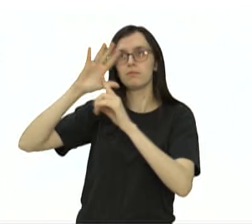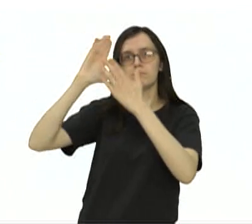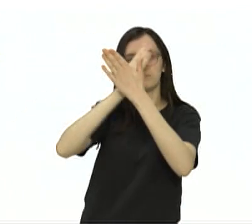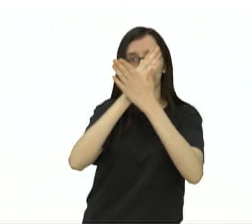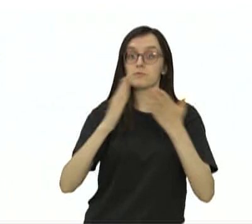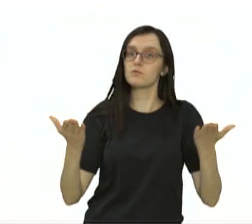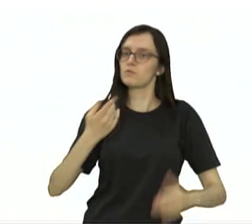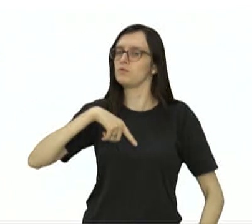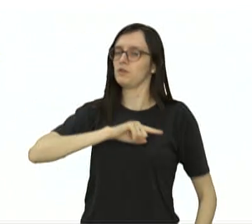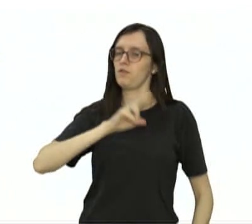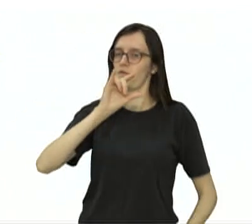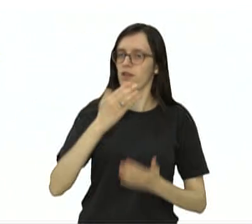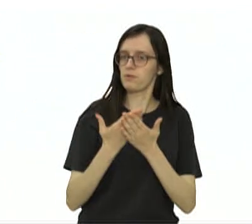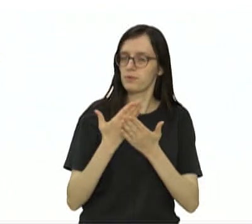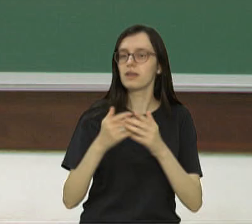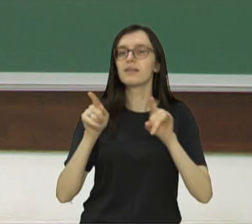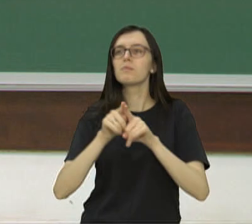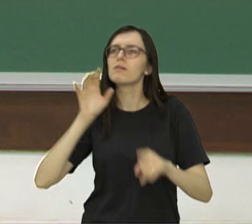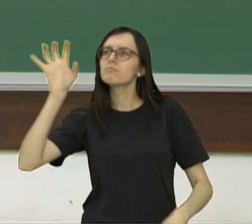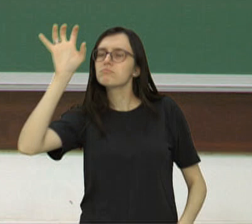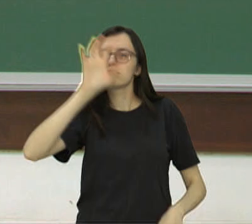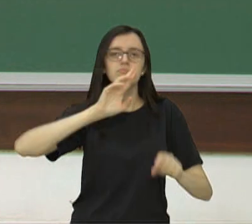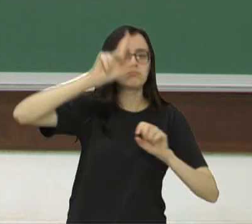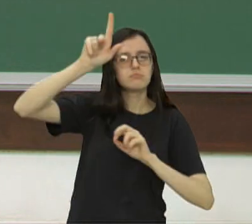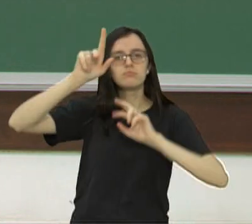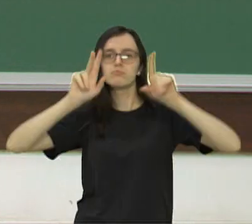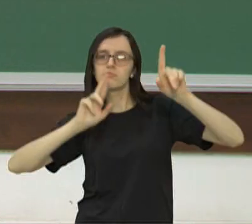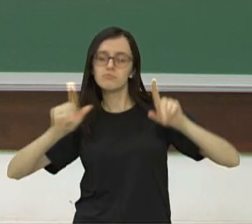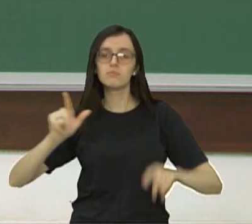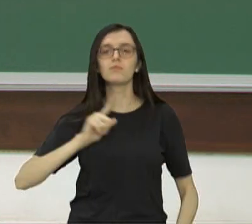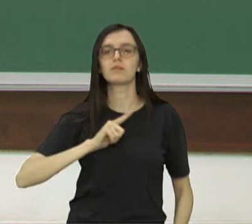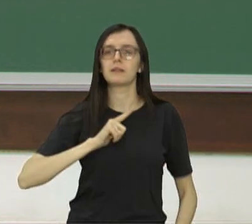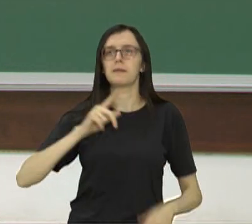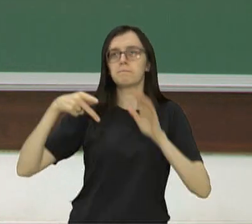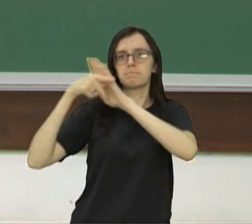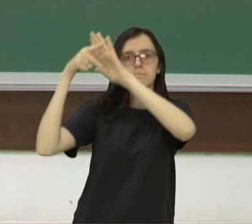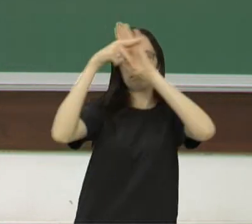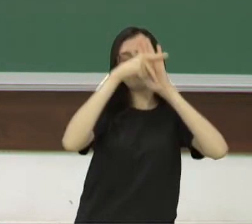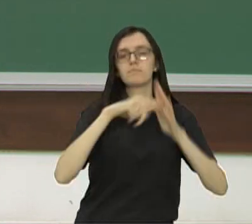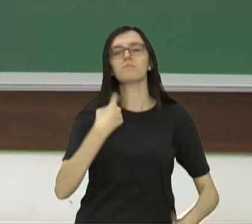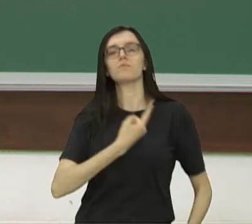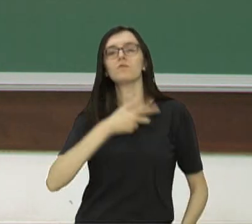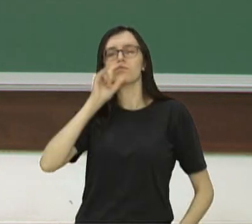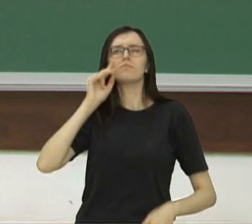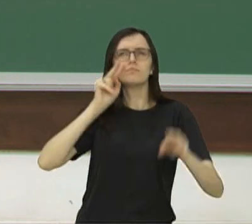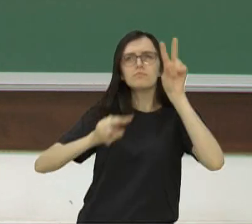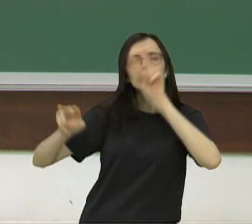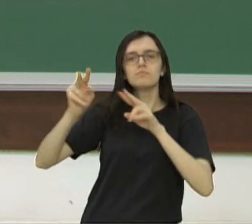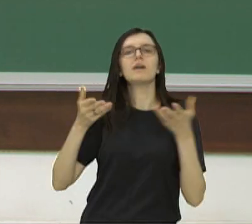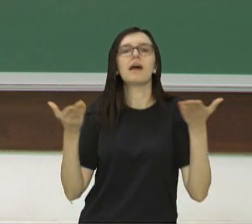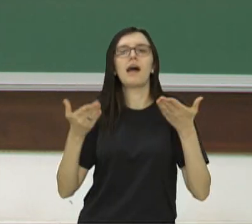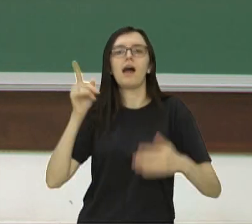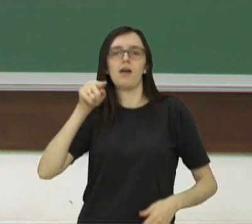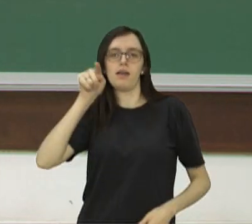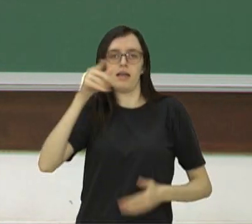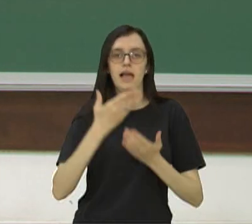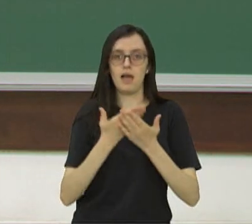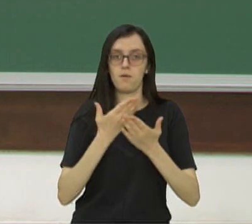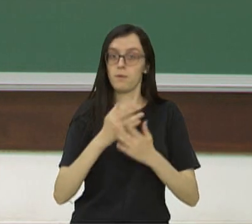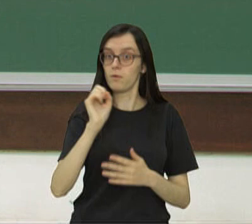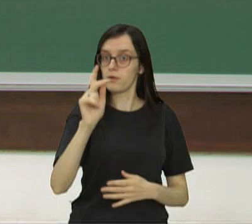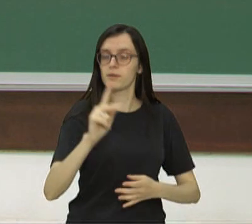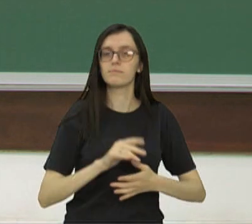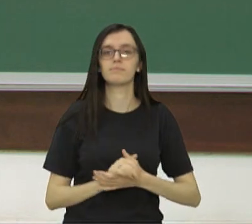ver nessa aula, e cada região se diferencia das outras, tem as suas particularidades e nós vamos visualizar aqui nesta aula,